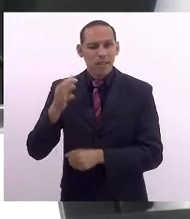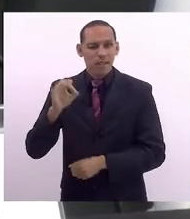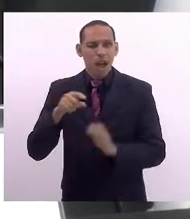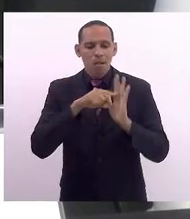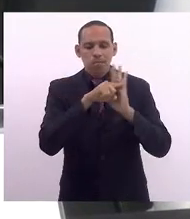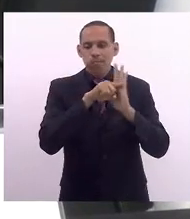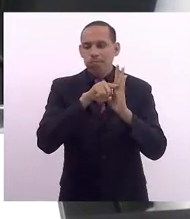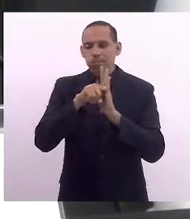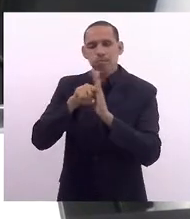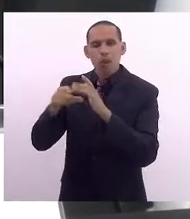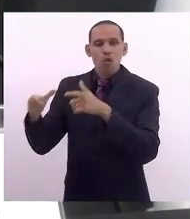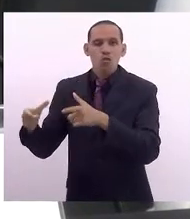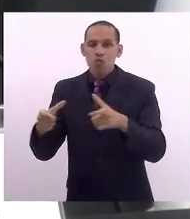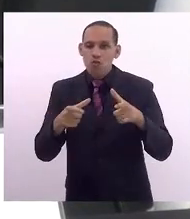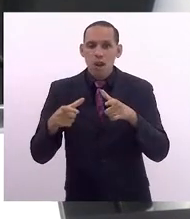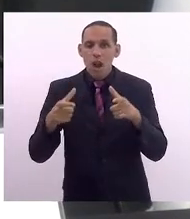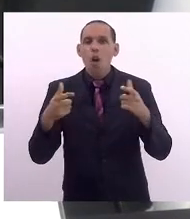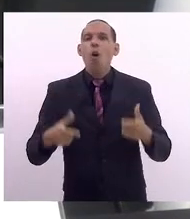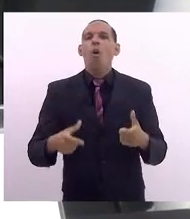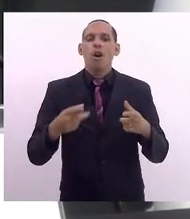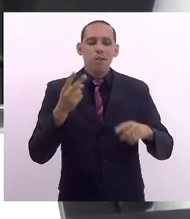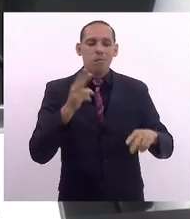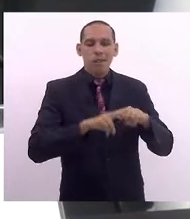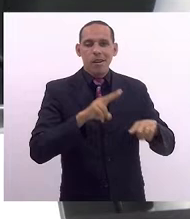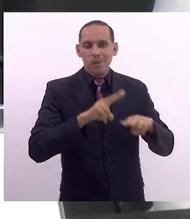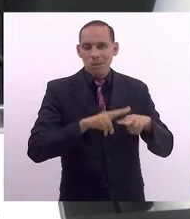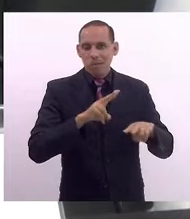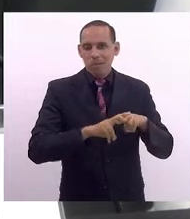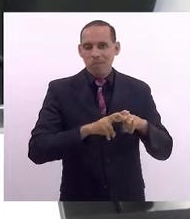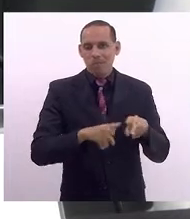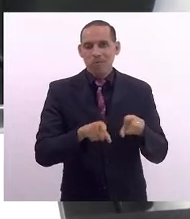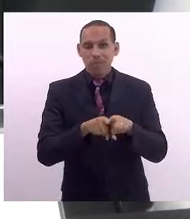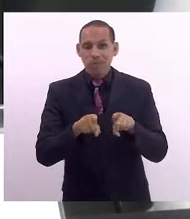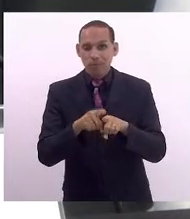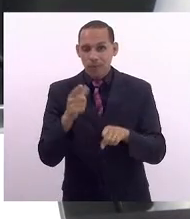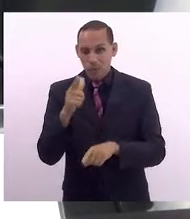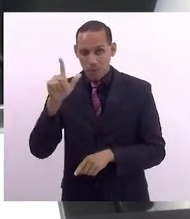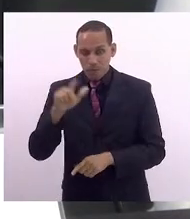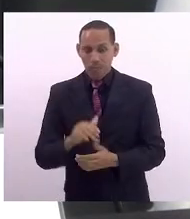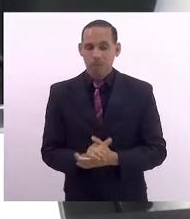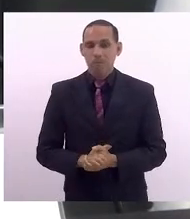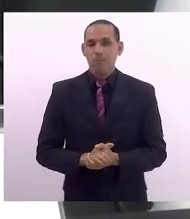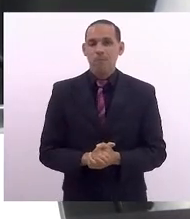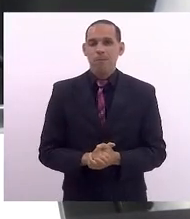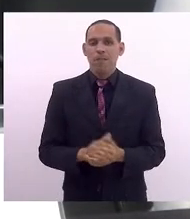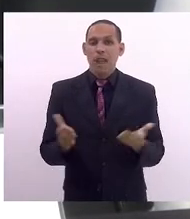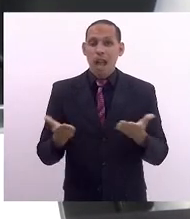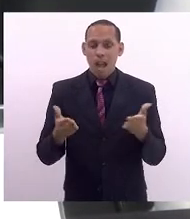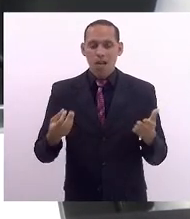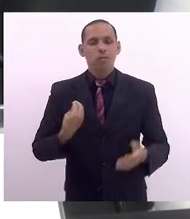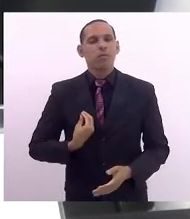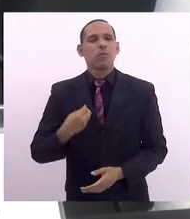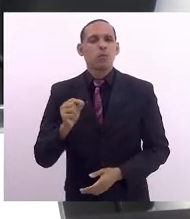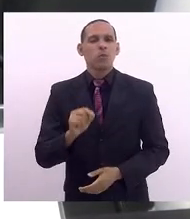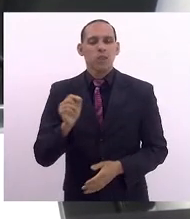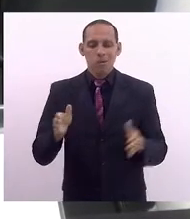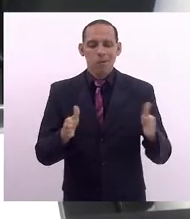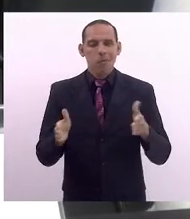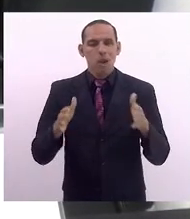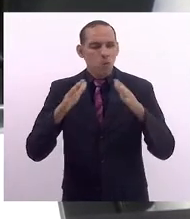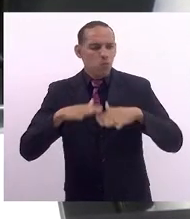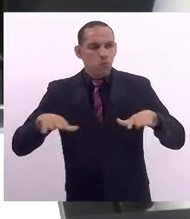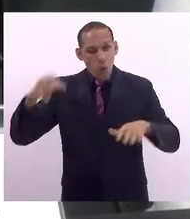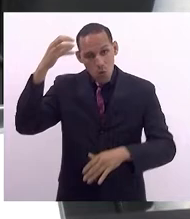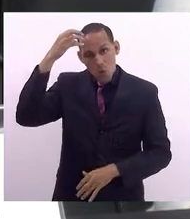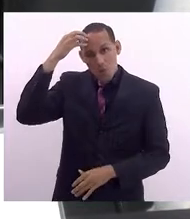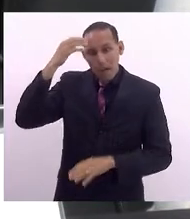nos espaços de privação e liberdade. Uma outra coisa é que a gente vive um momento que todo mundo é culpado até que prove